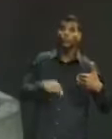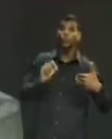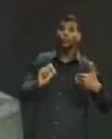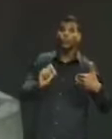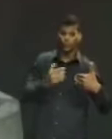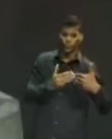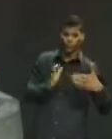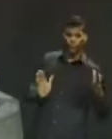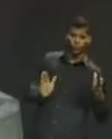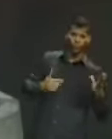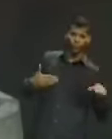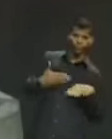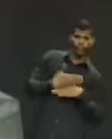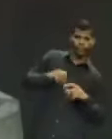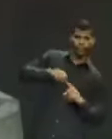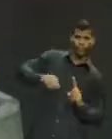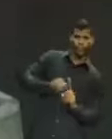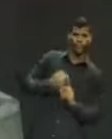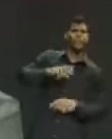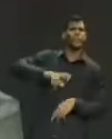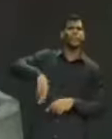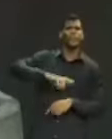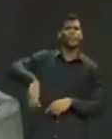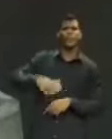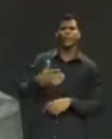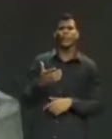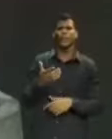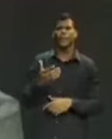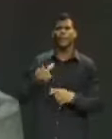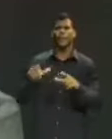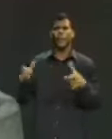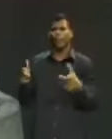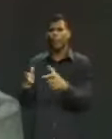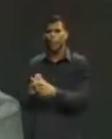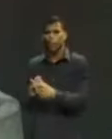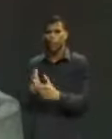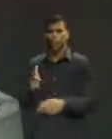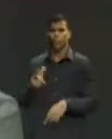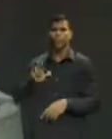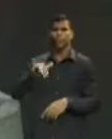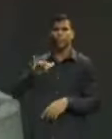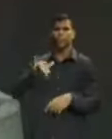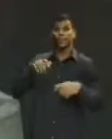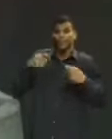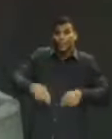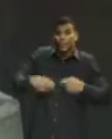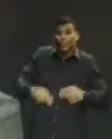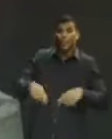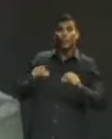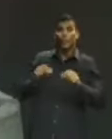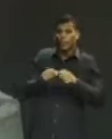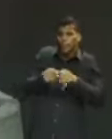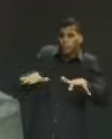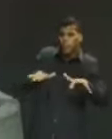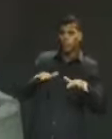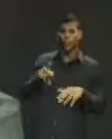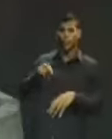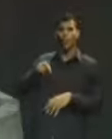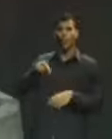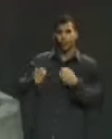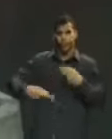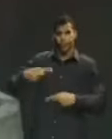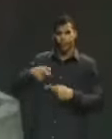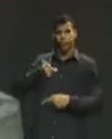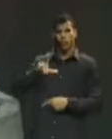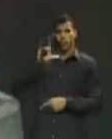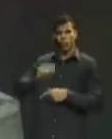Não é necessário afunilar, não é necessário diminuir o acesso dele à polícia, é necessário ampliar a política pública dirigida,